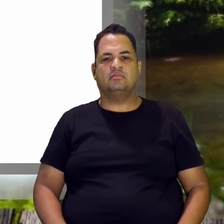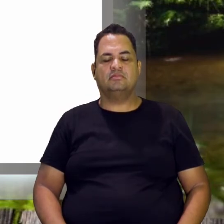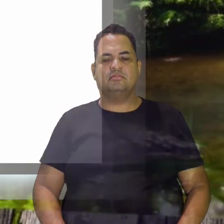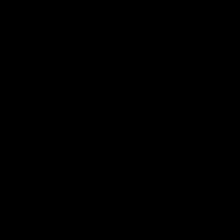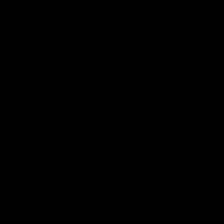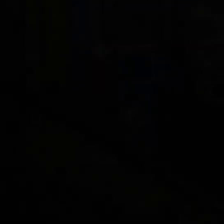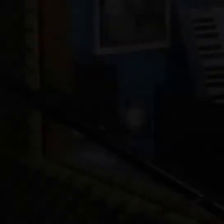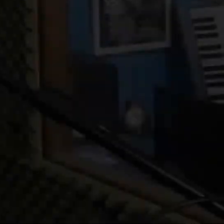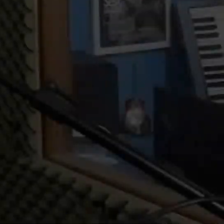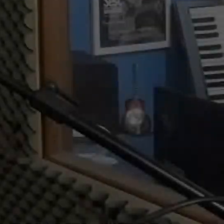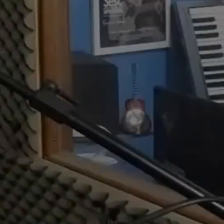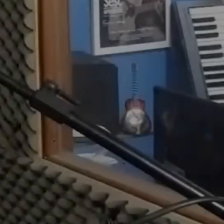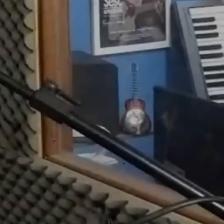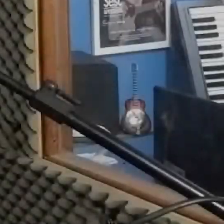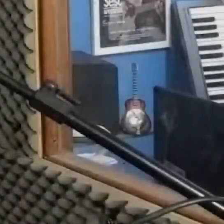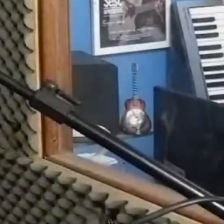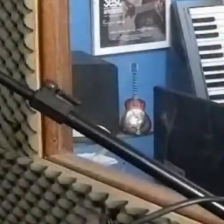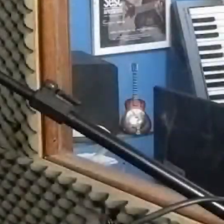galera.